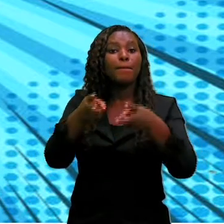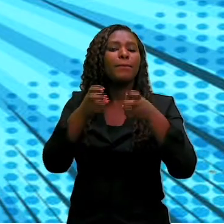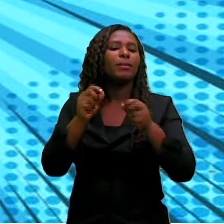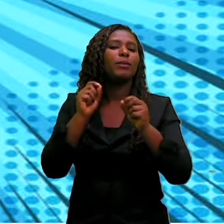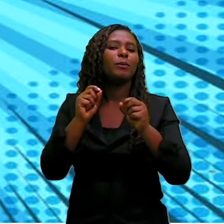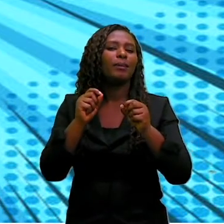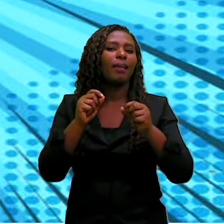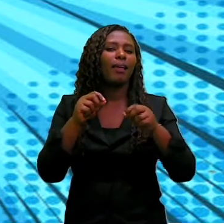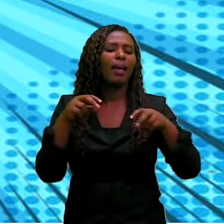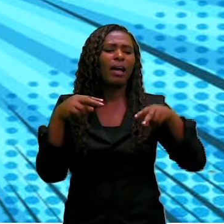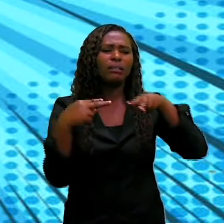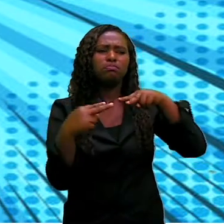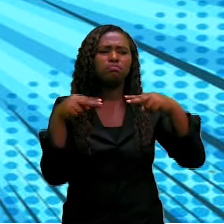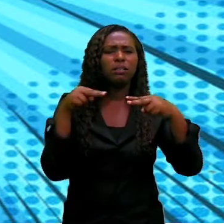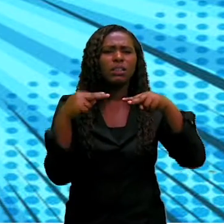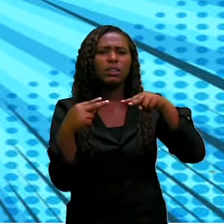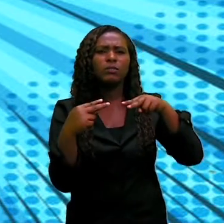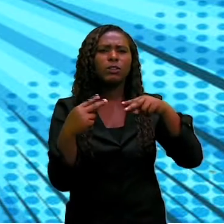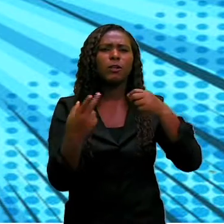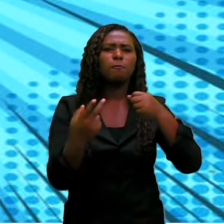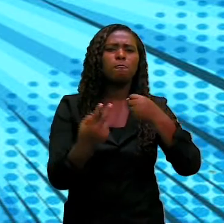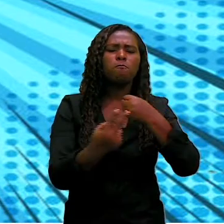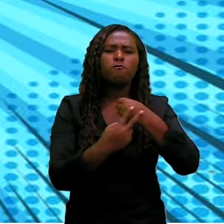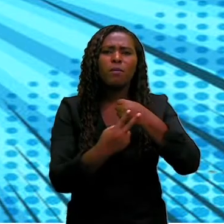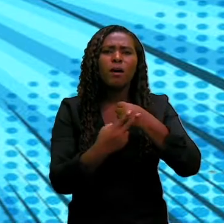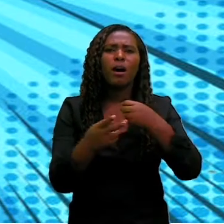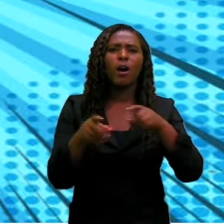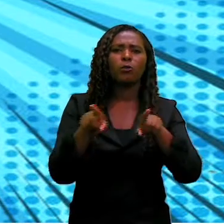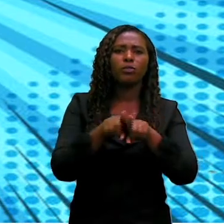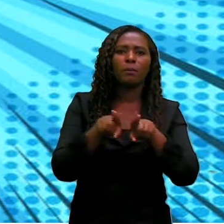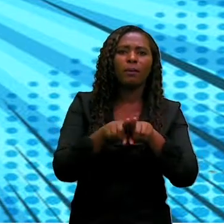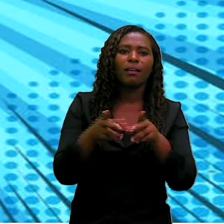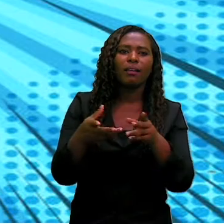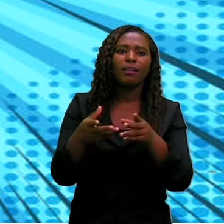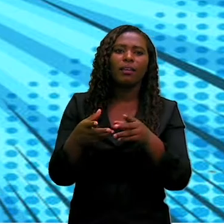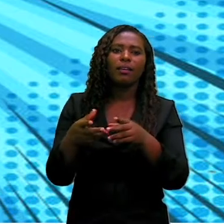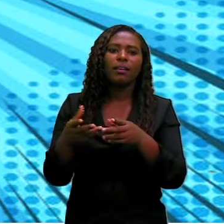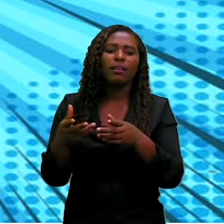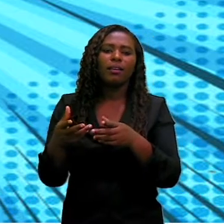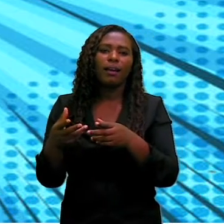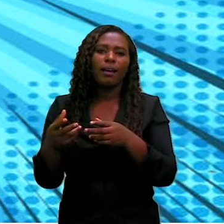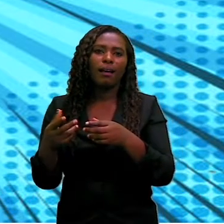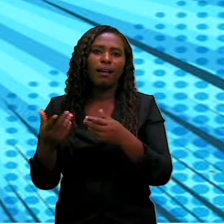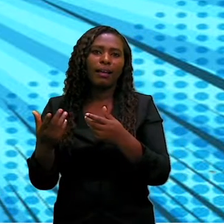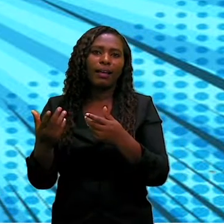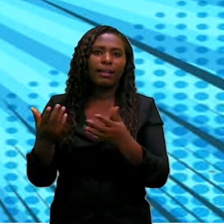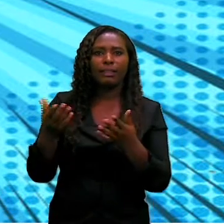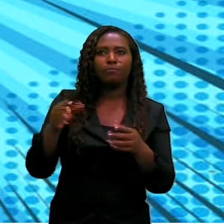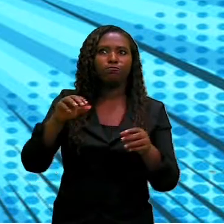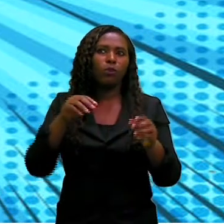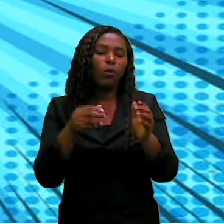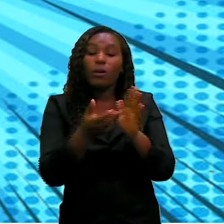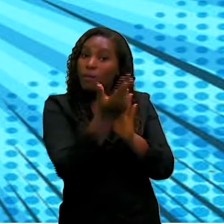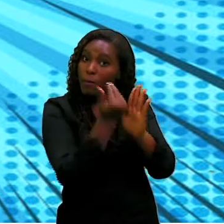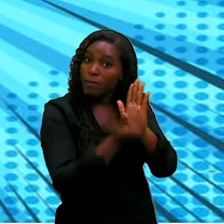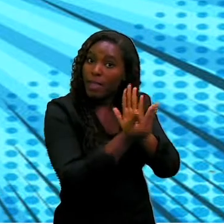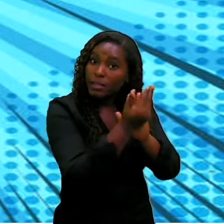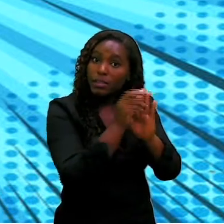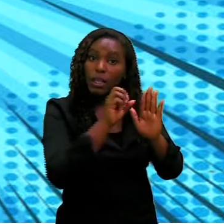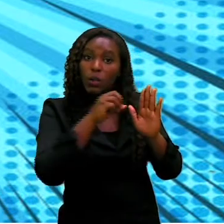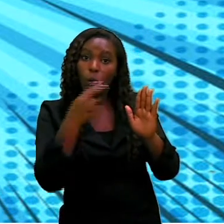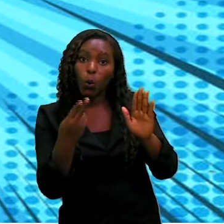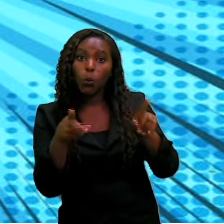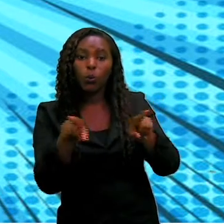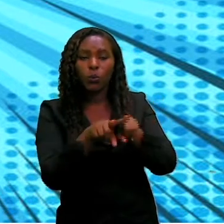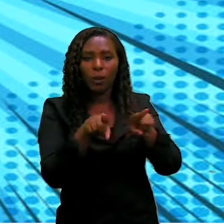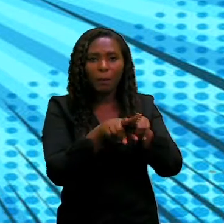os títulos, as falas, e os aspectos não verbais, que são o quê? As imagens. A gente deve o